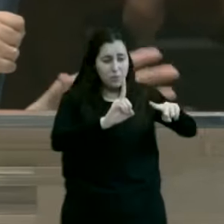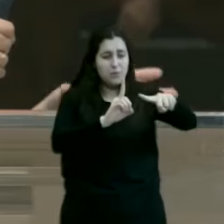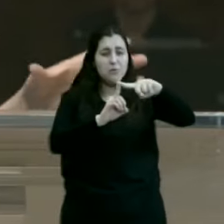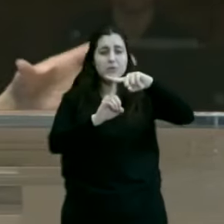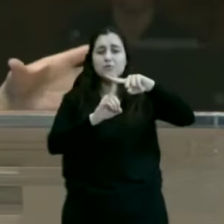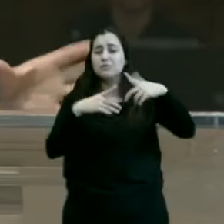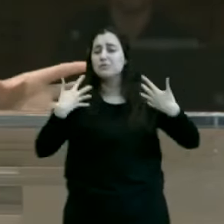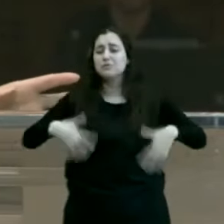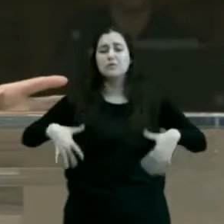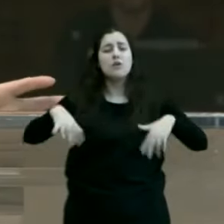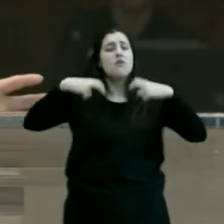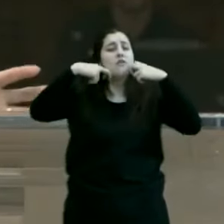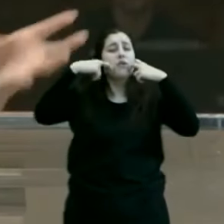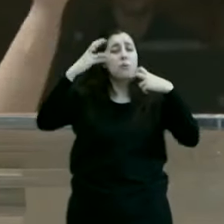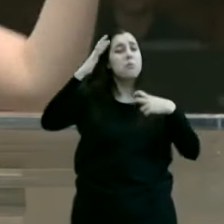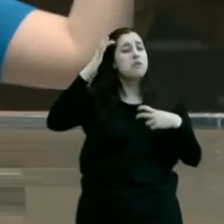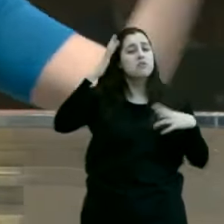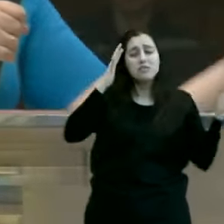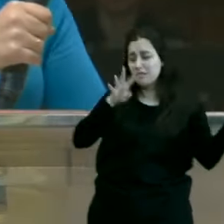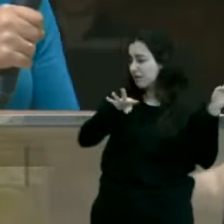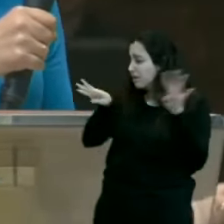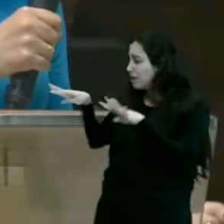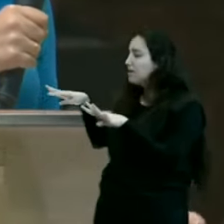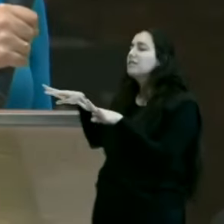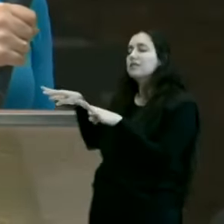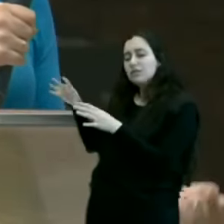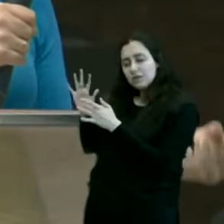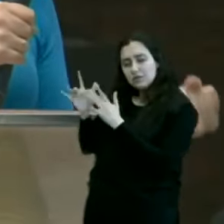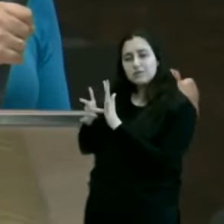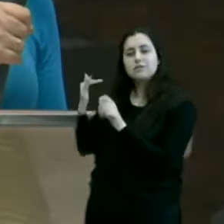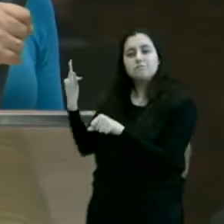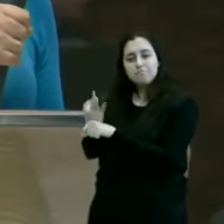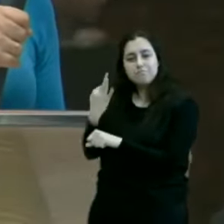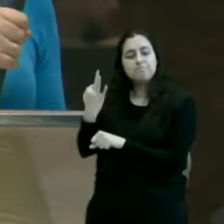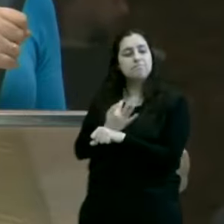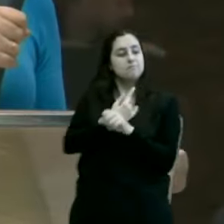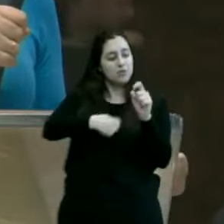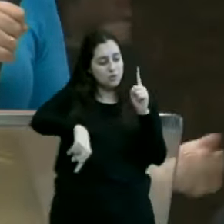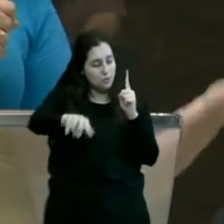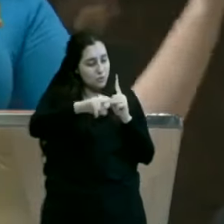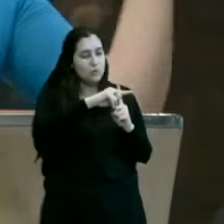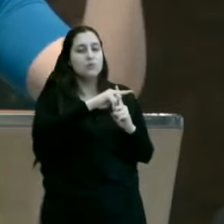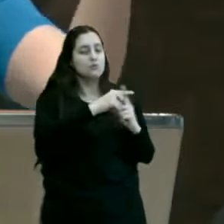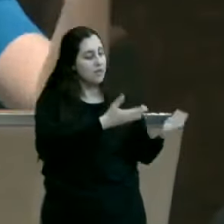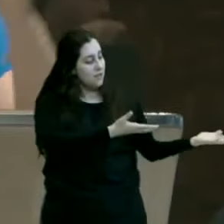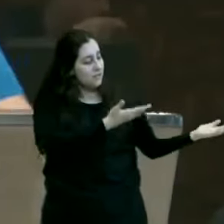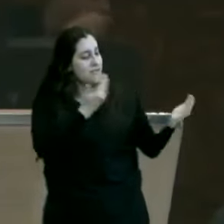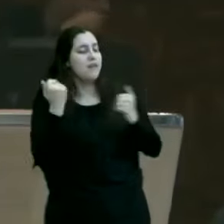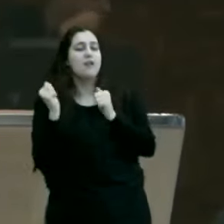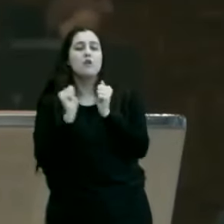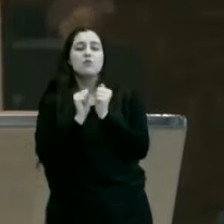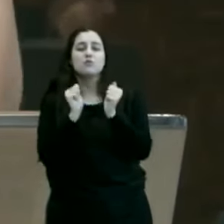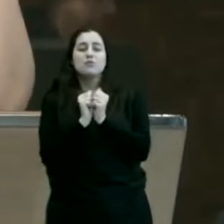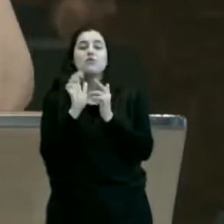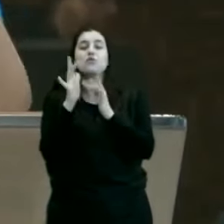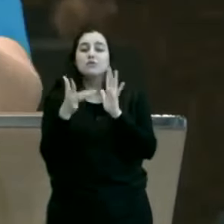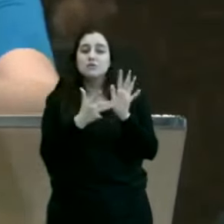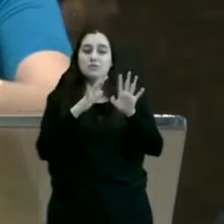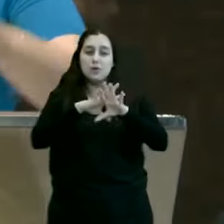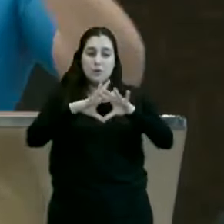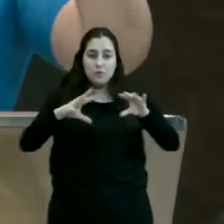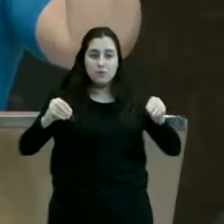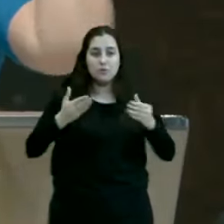morte mais vergonhosa, Ele tomou as nossas mãos e Ele nos levantou. Aquele que curou você, aquele que